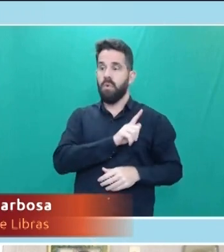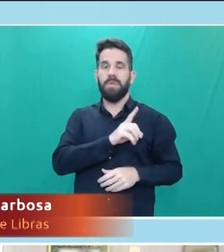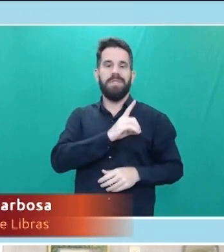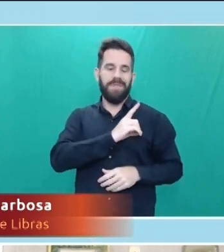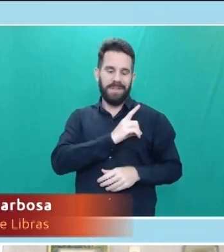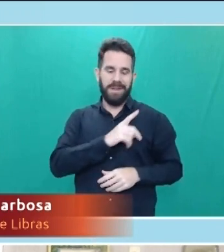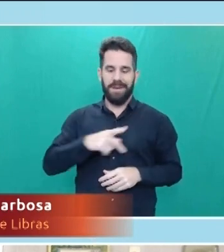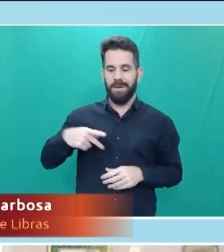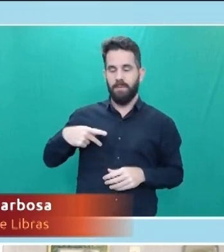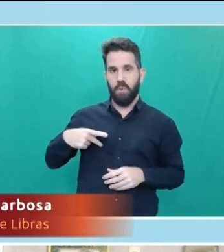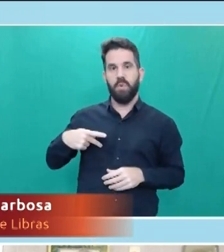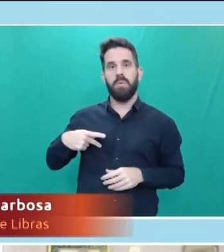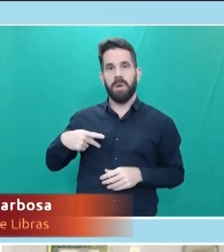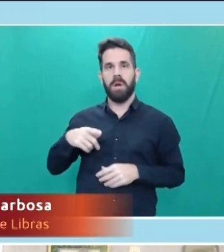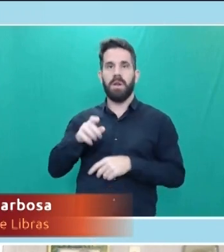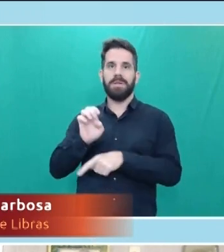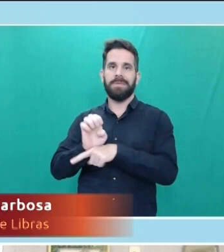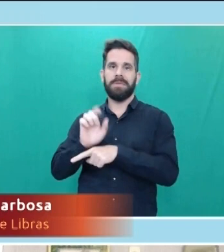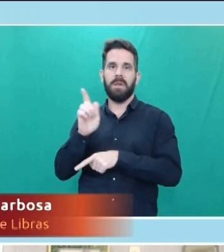de baixa visão.